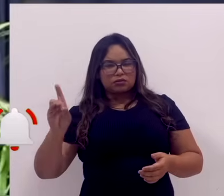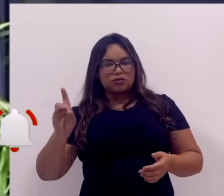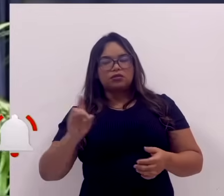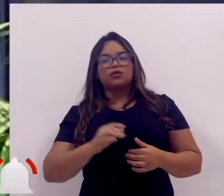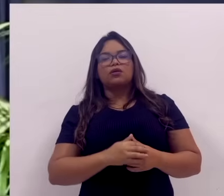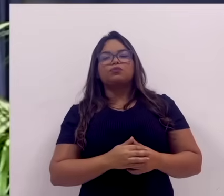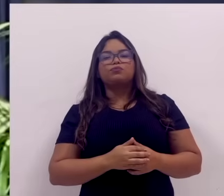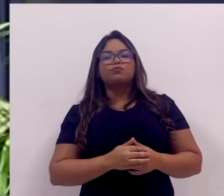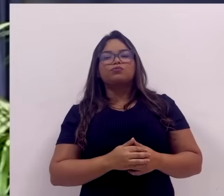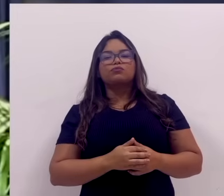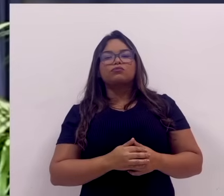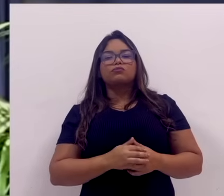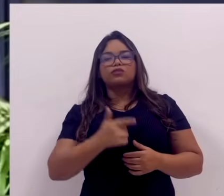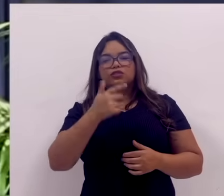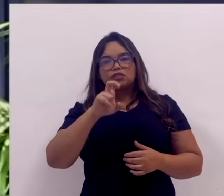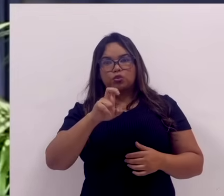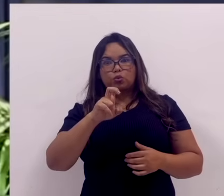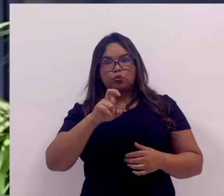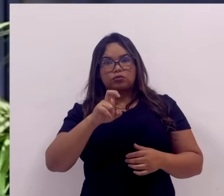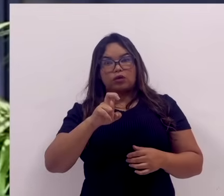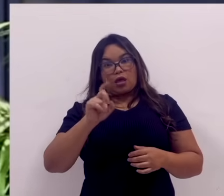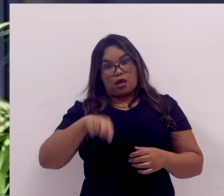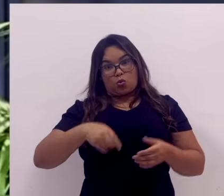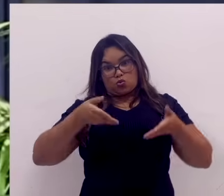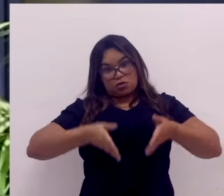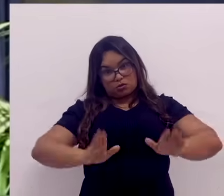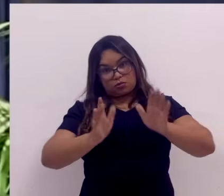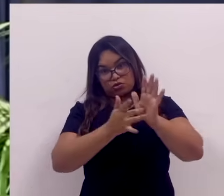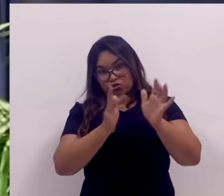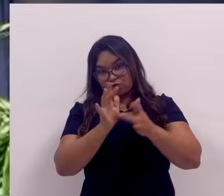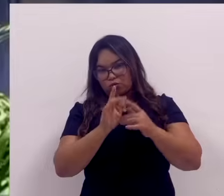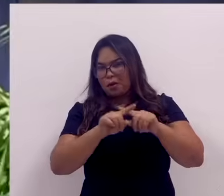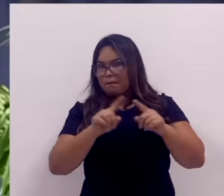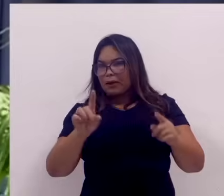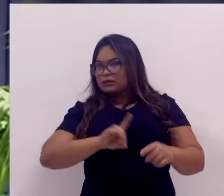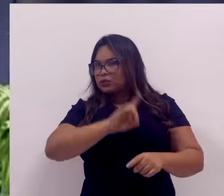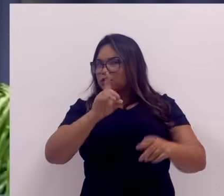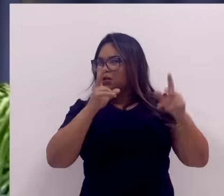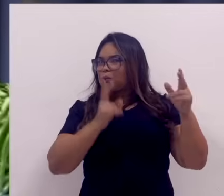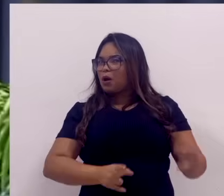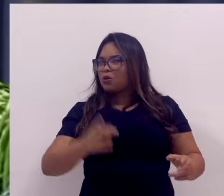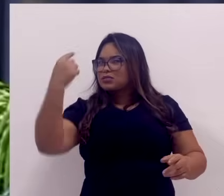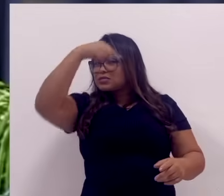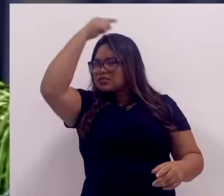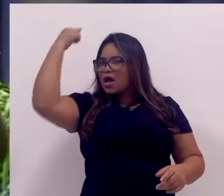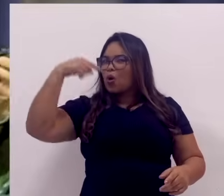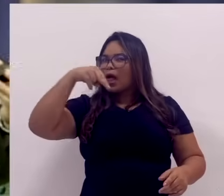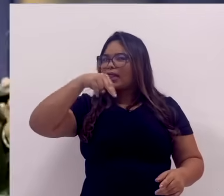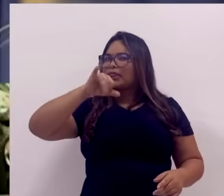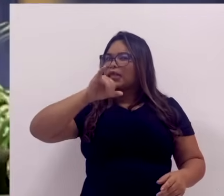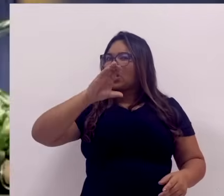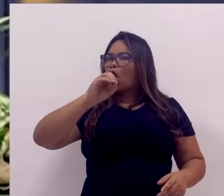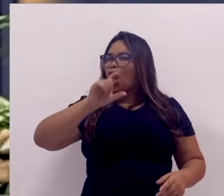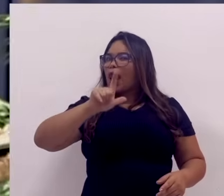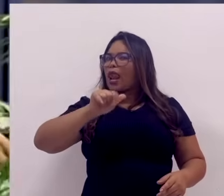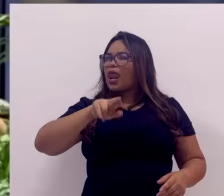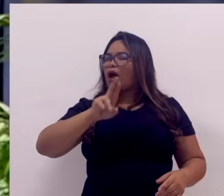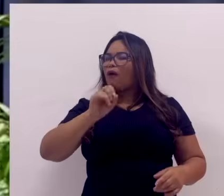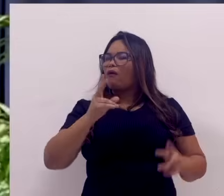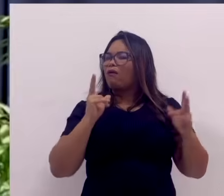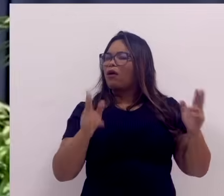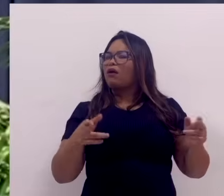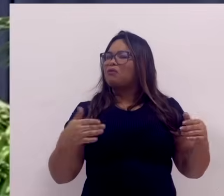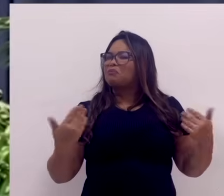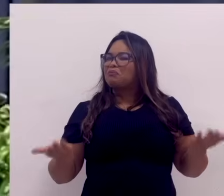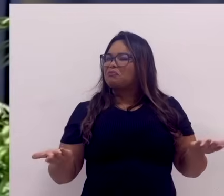São Nicolau nesse dia em particular? Não é interessante? E logo se diz às crianças que peçam seus presentes